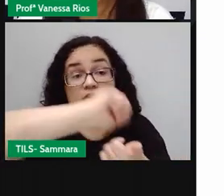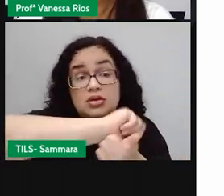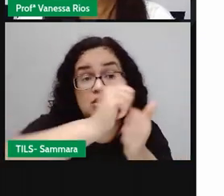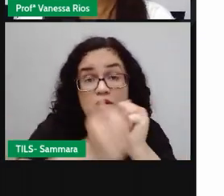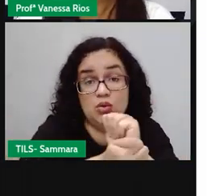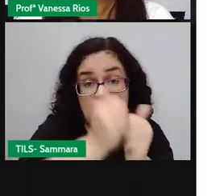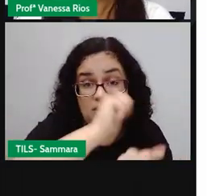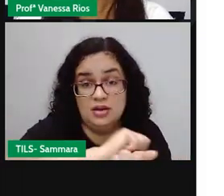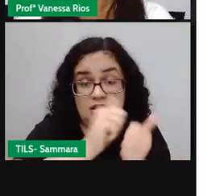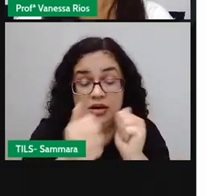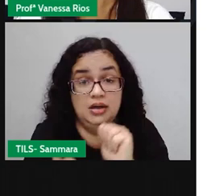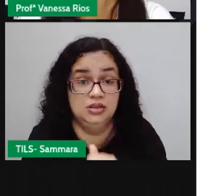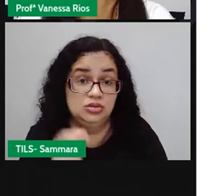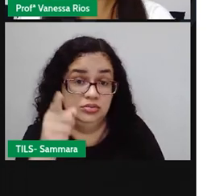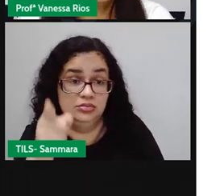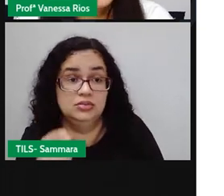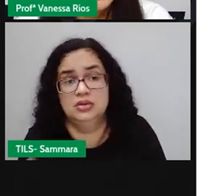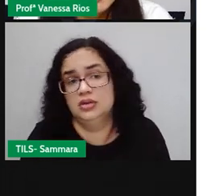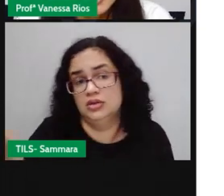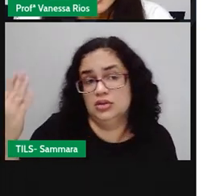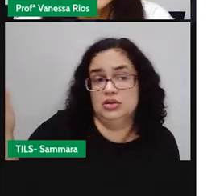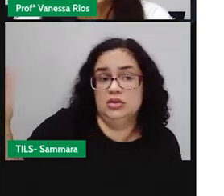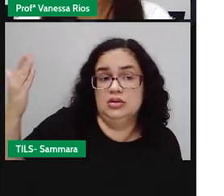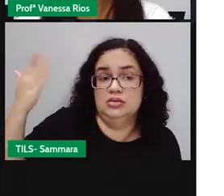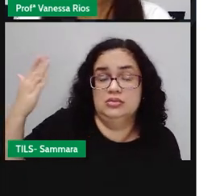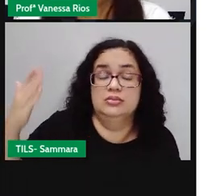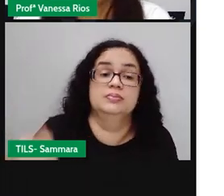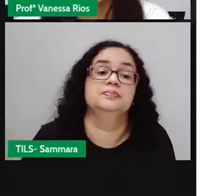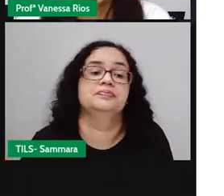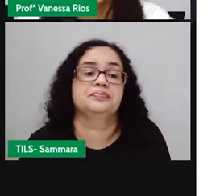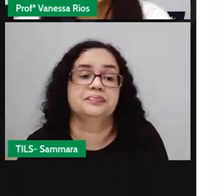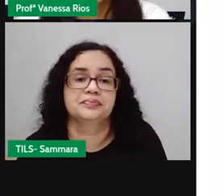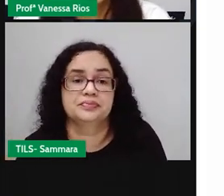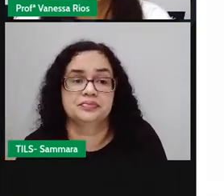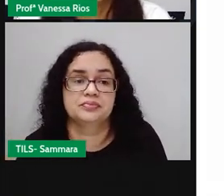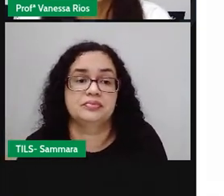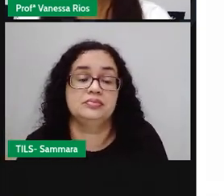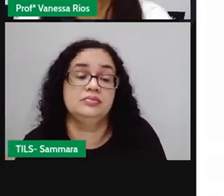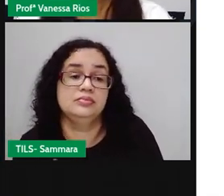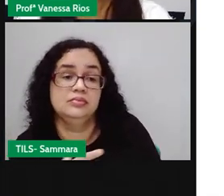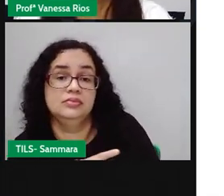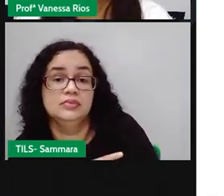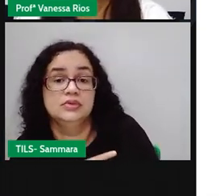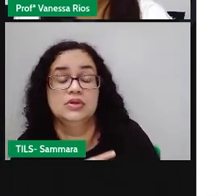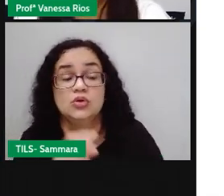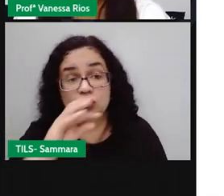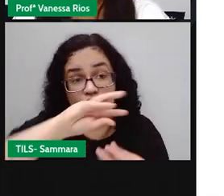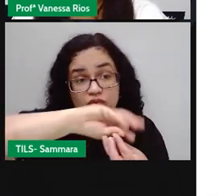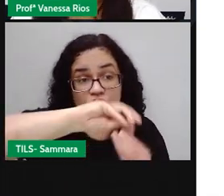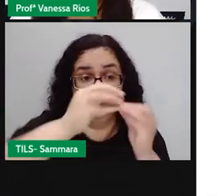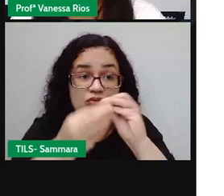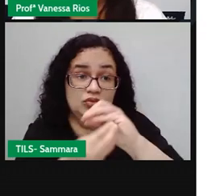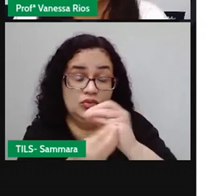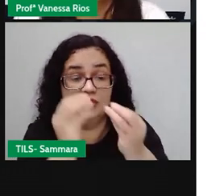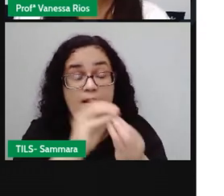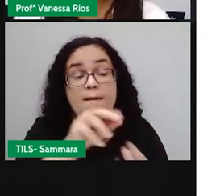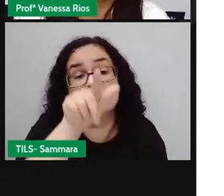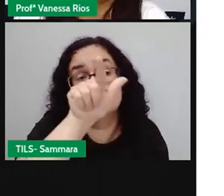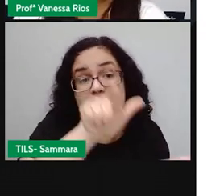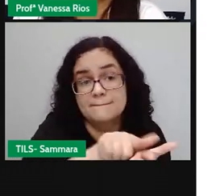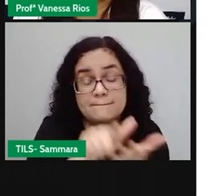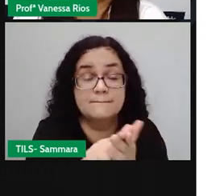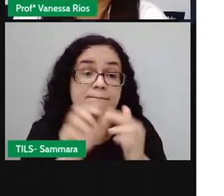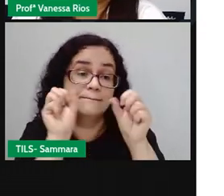arte muito antiga também. E que através de dobrar, a forma de dobrar o papel